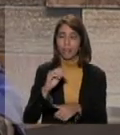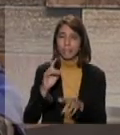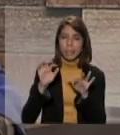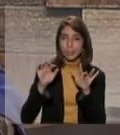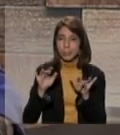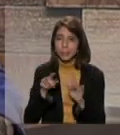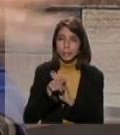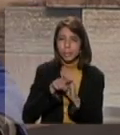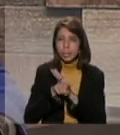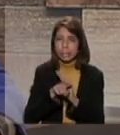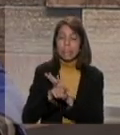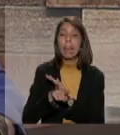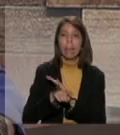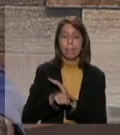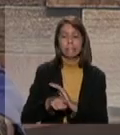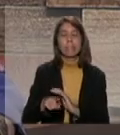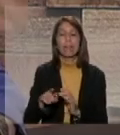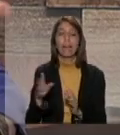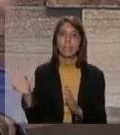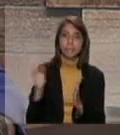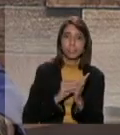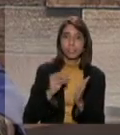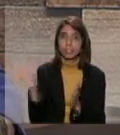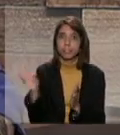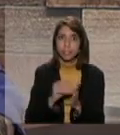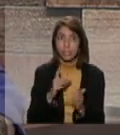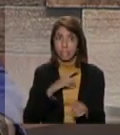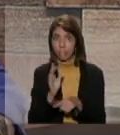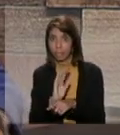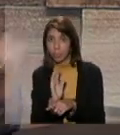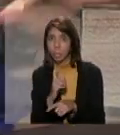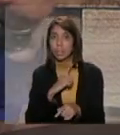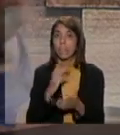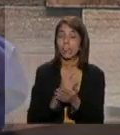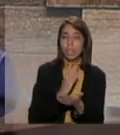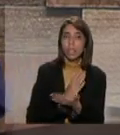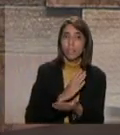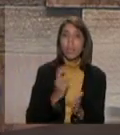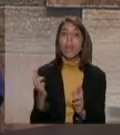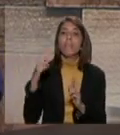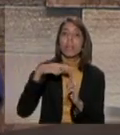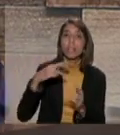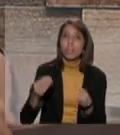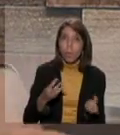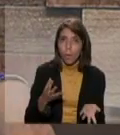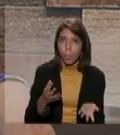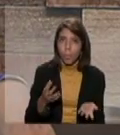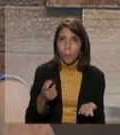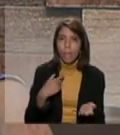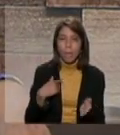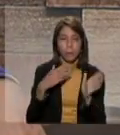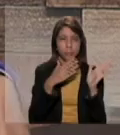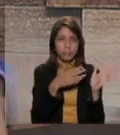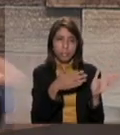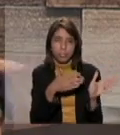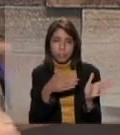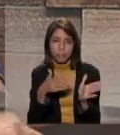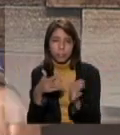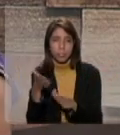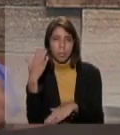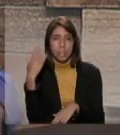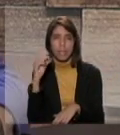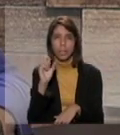tá. E aí vou seguindo as pistas. Aí tem filmes, tem livros, tem isso, tem aquilo, referências. Eu assisti um seriado inteiro por